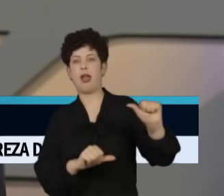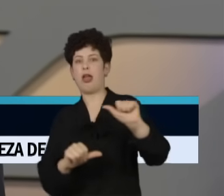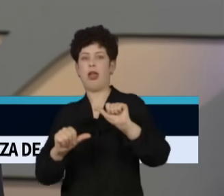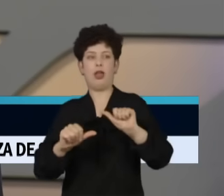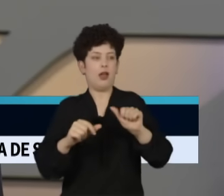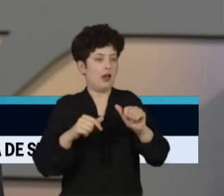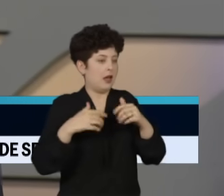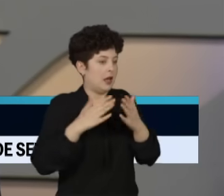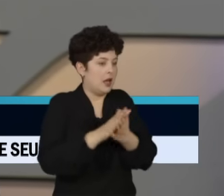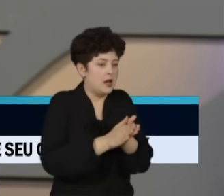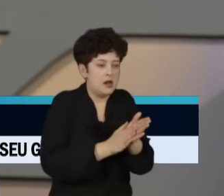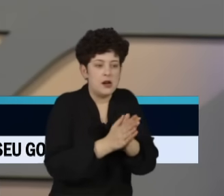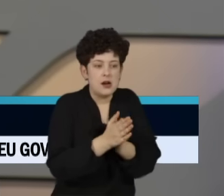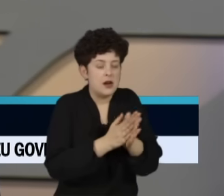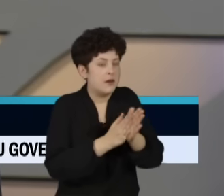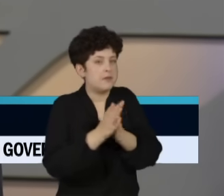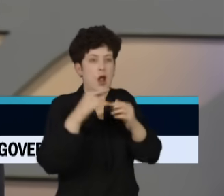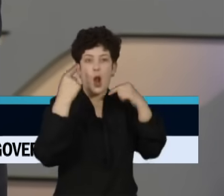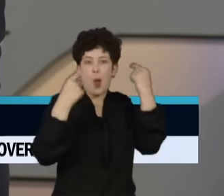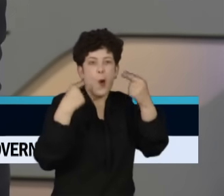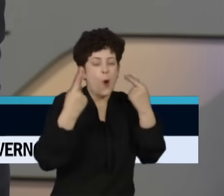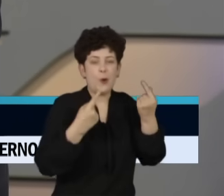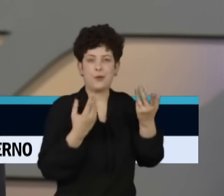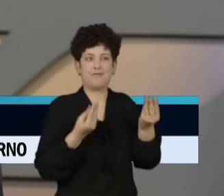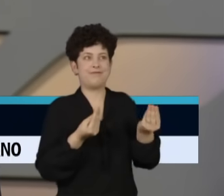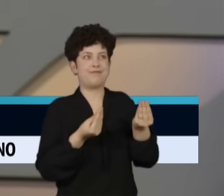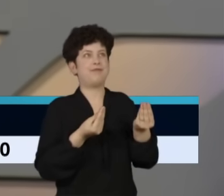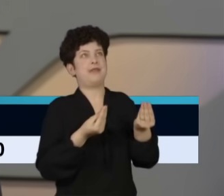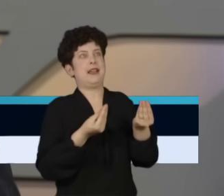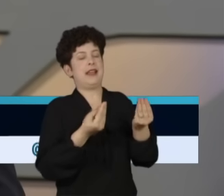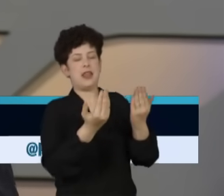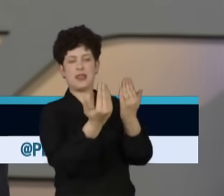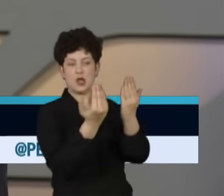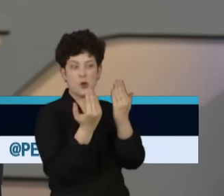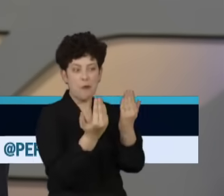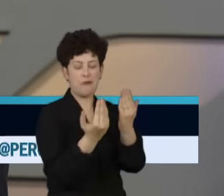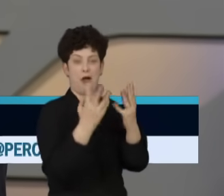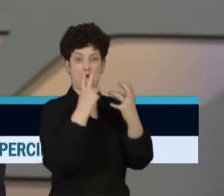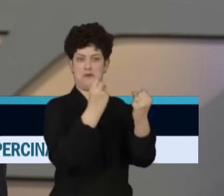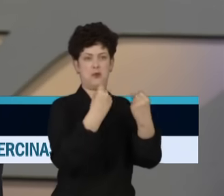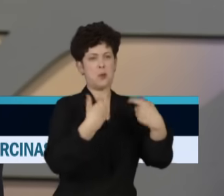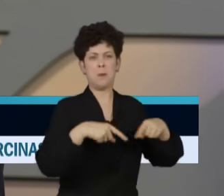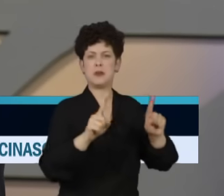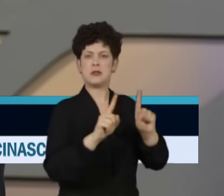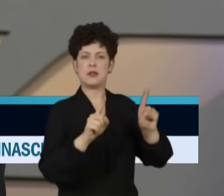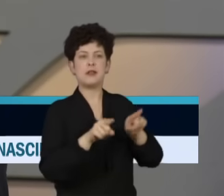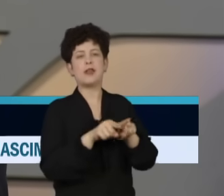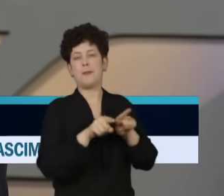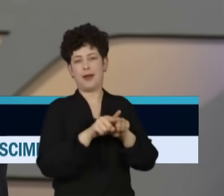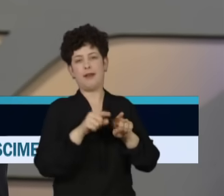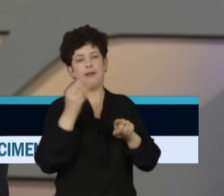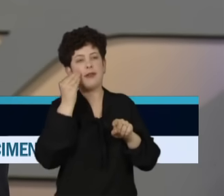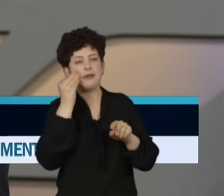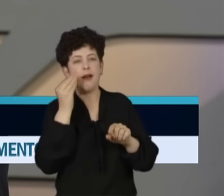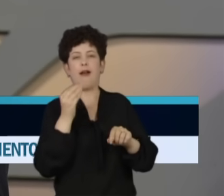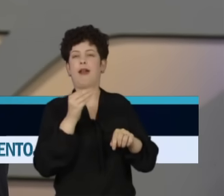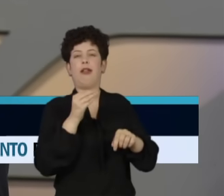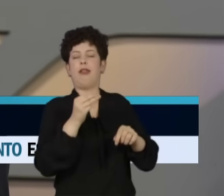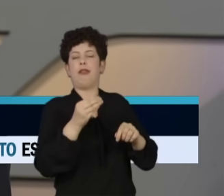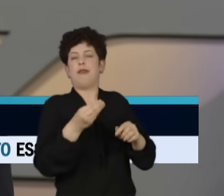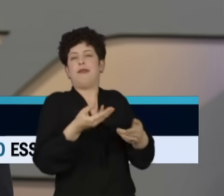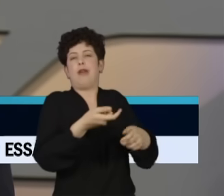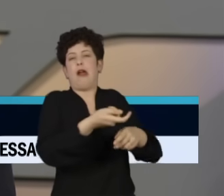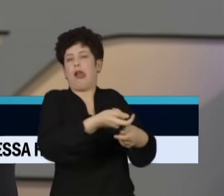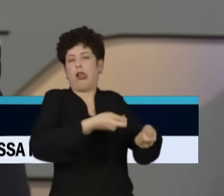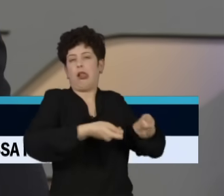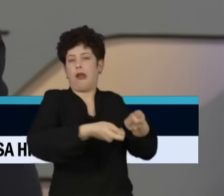obsessão ou numa paranoia e muito menos num pretexto para tentar se contaminar o processo eleitoral. O o